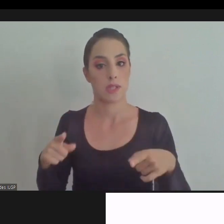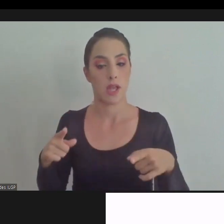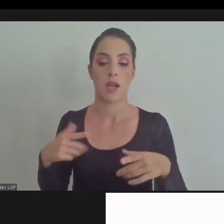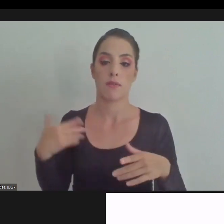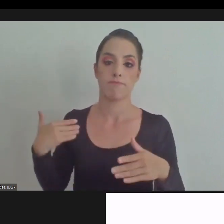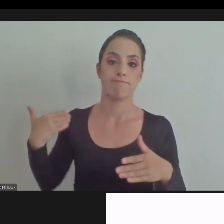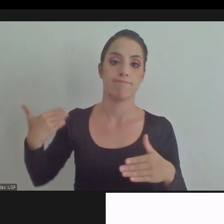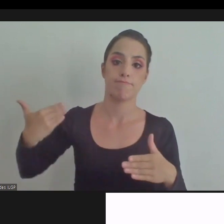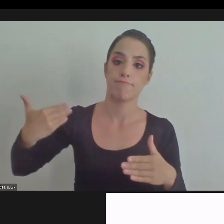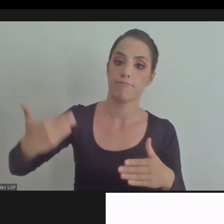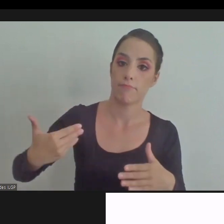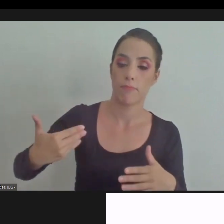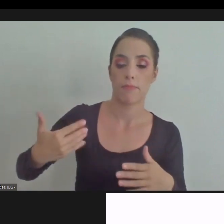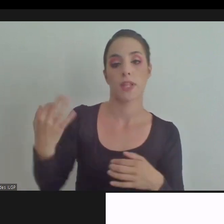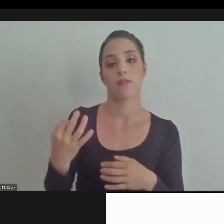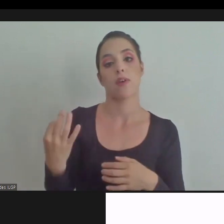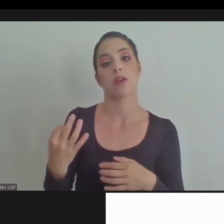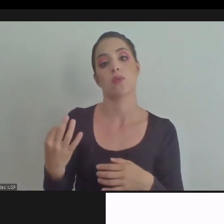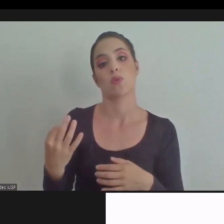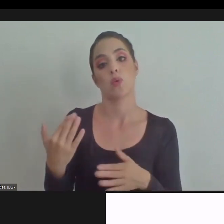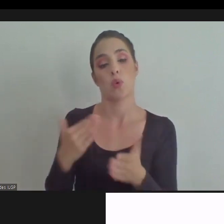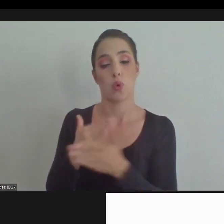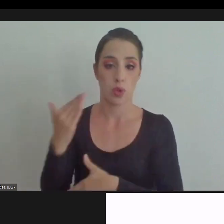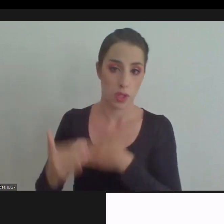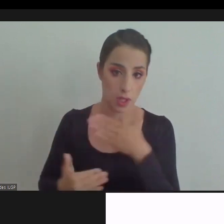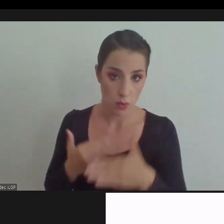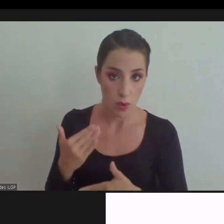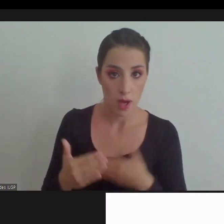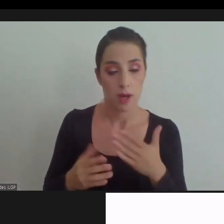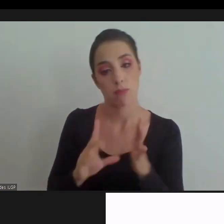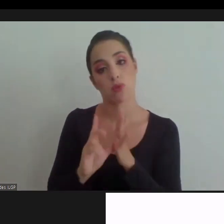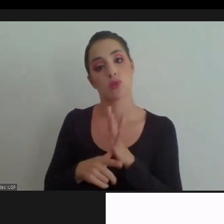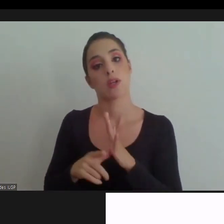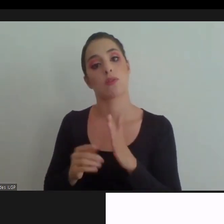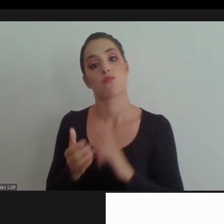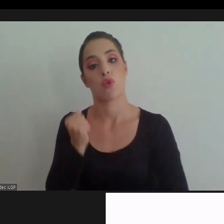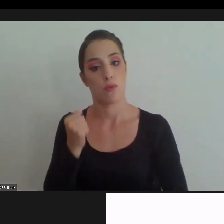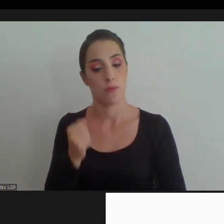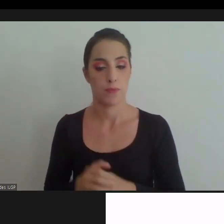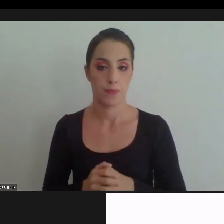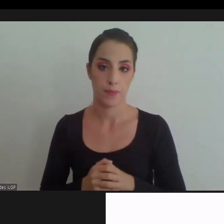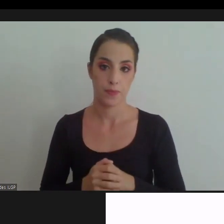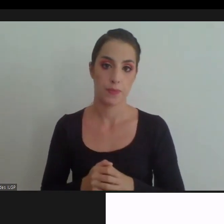data para conseguirem concretizar o projeto?